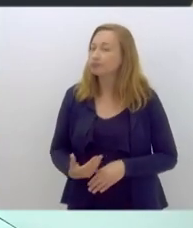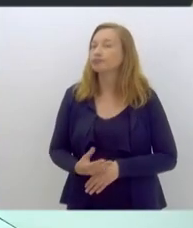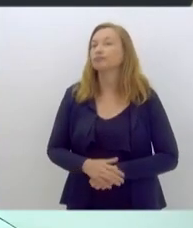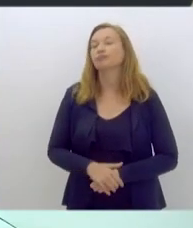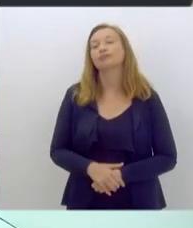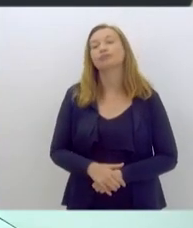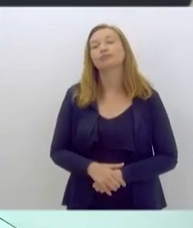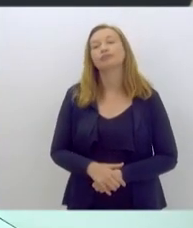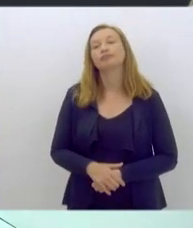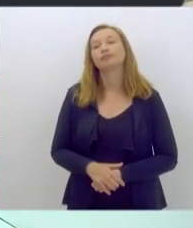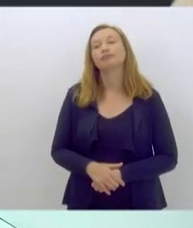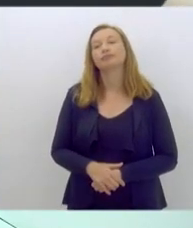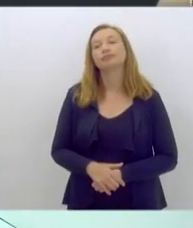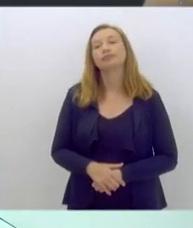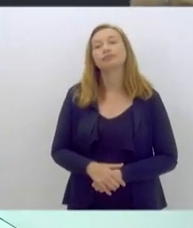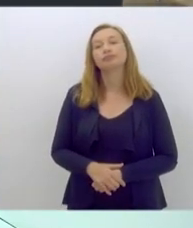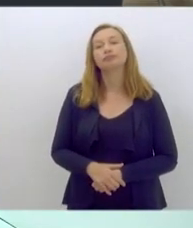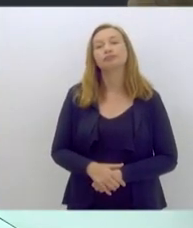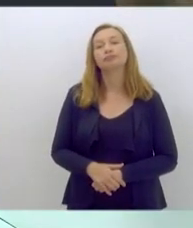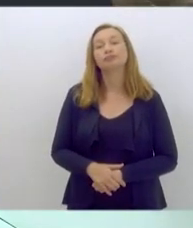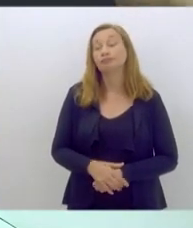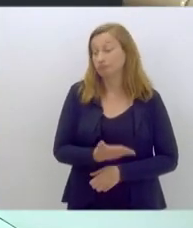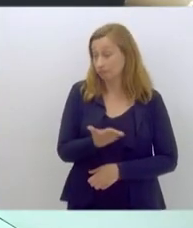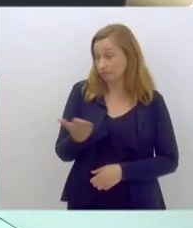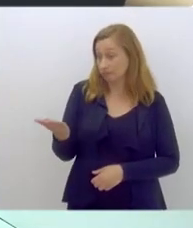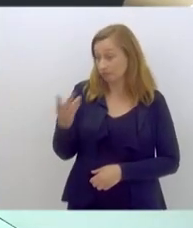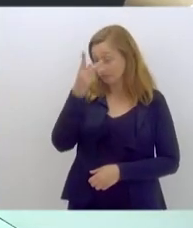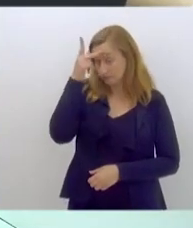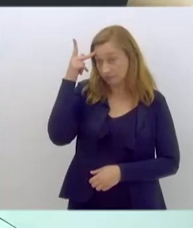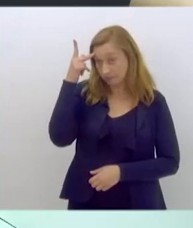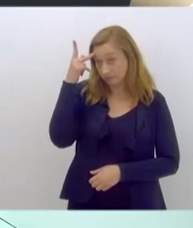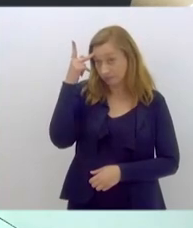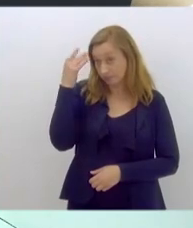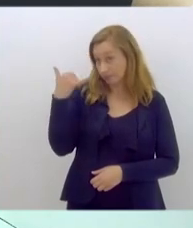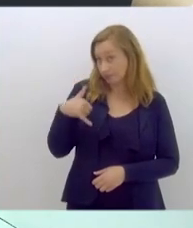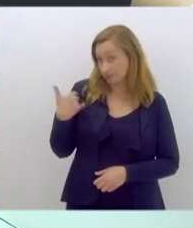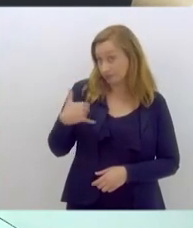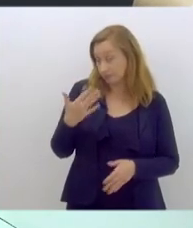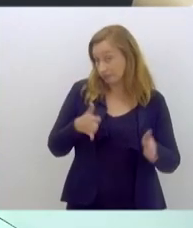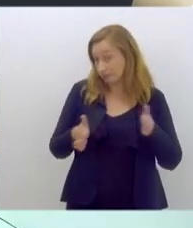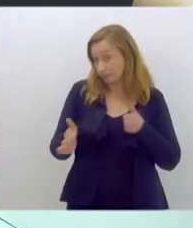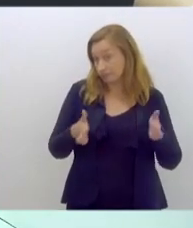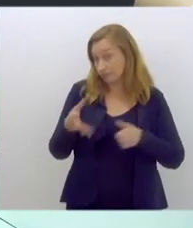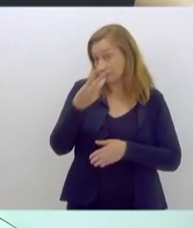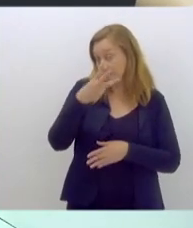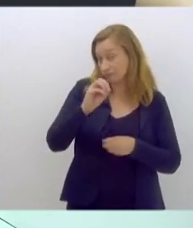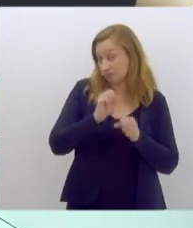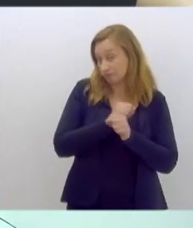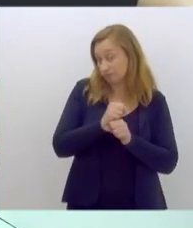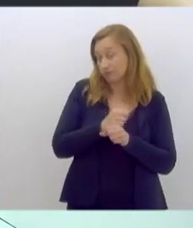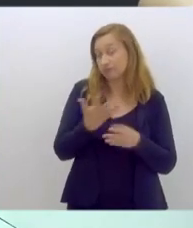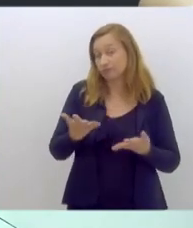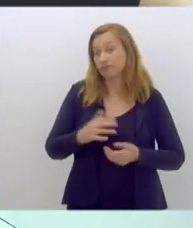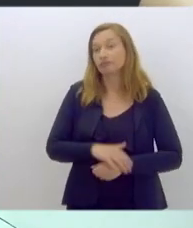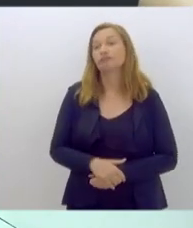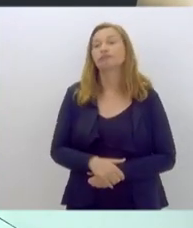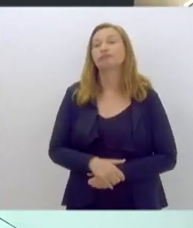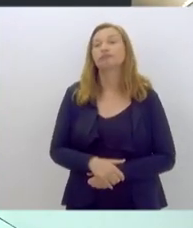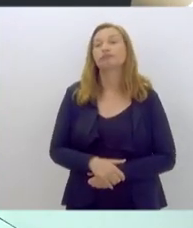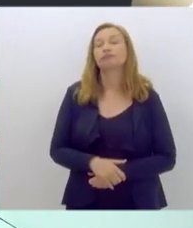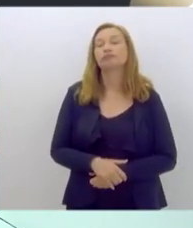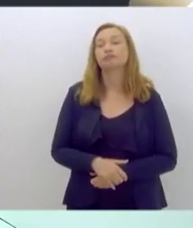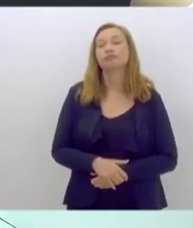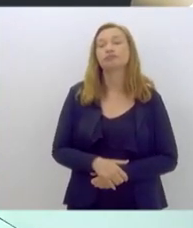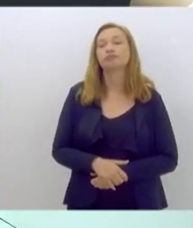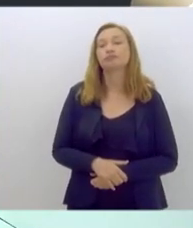aqui são essas pessoas dessa faixa etária aí de 30 anos é